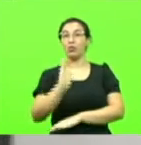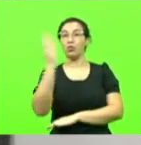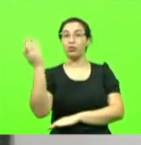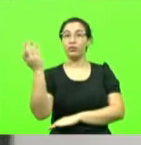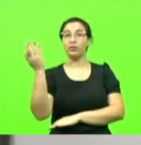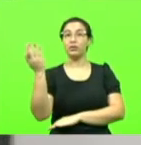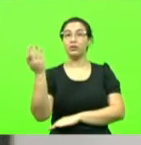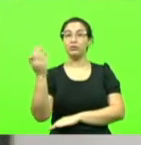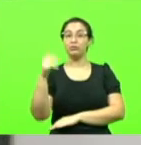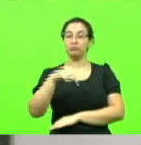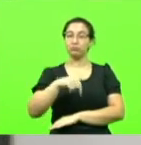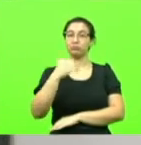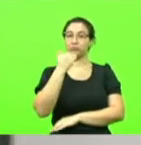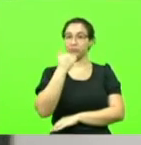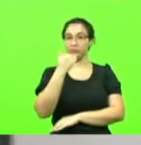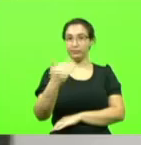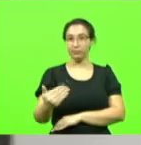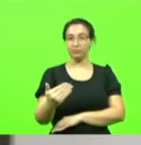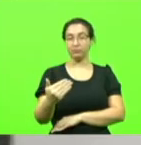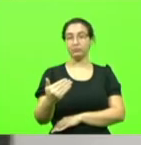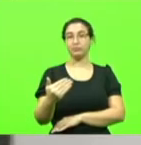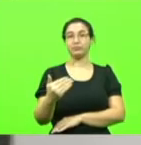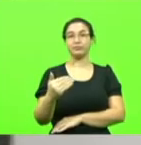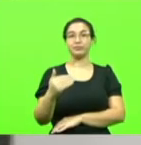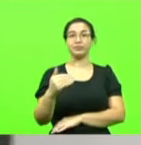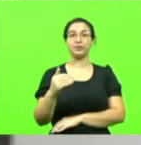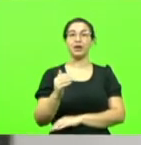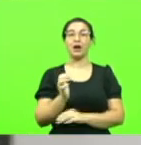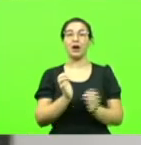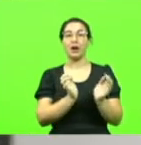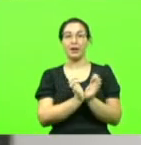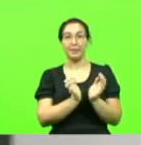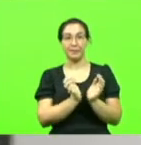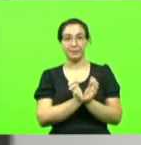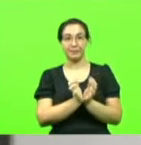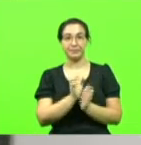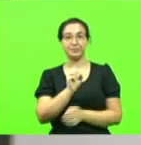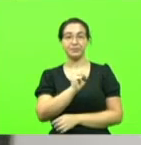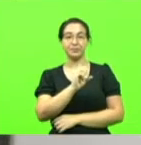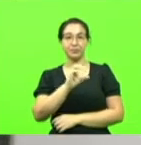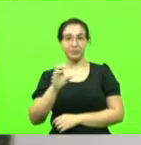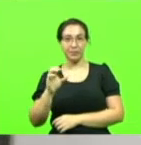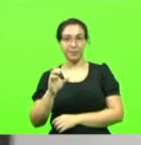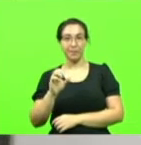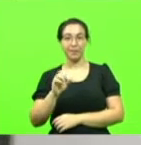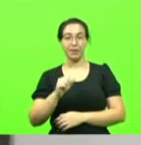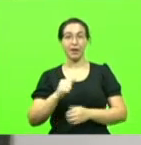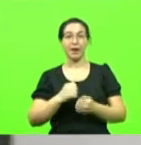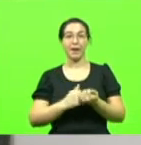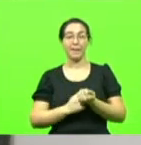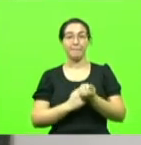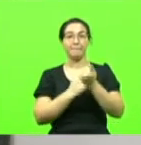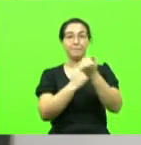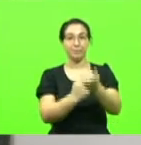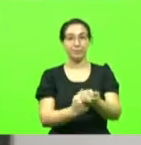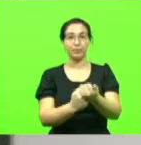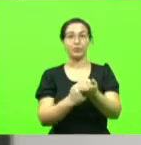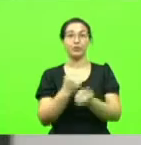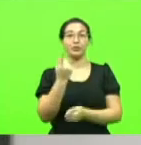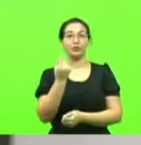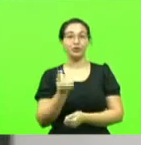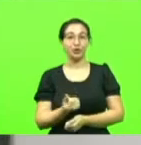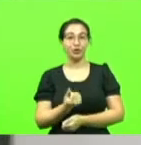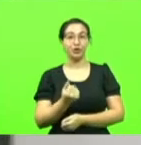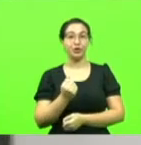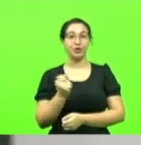situação que nos foi solicitada pela federação das apaes de Santa Catarina um apoio financeiro no valor